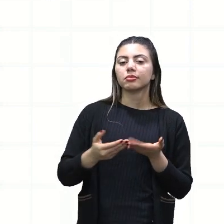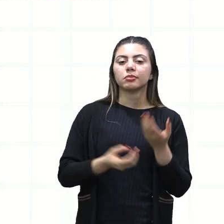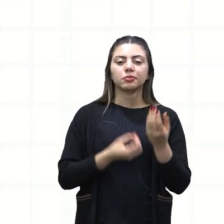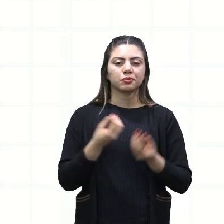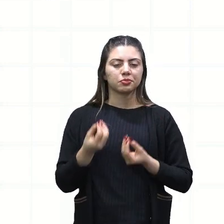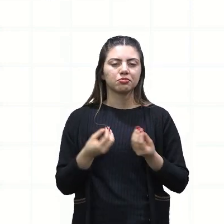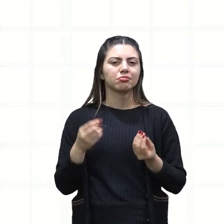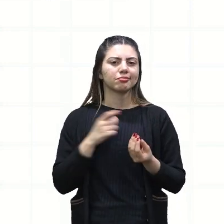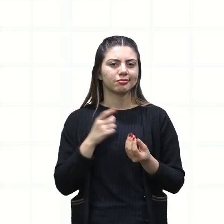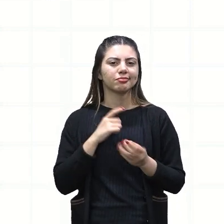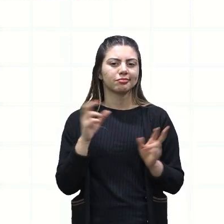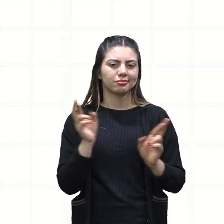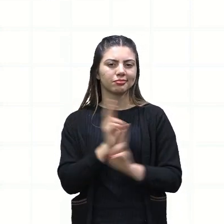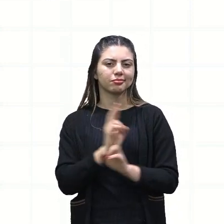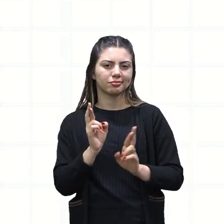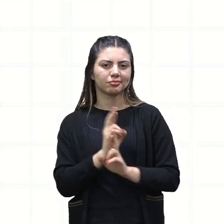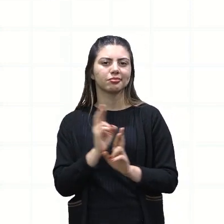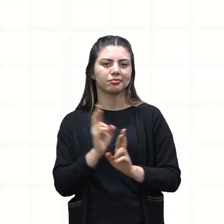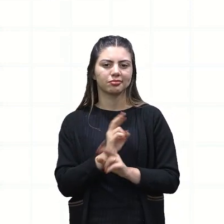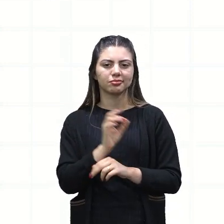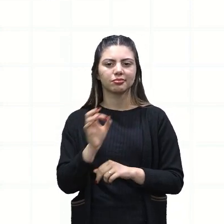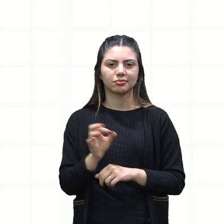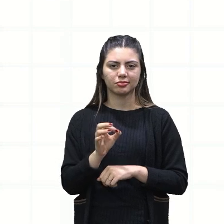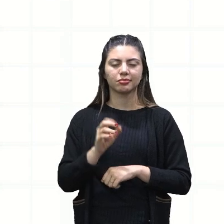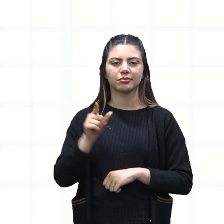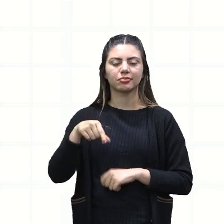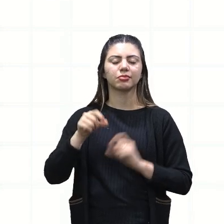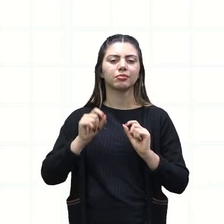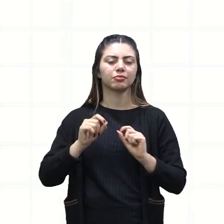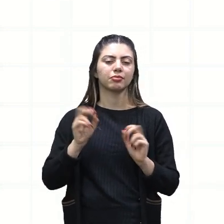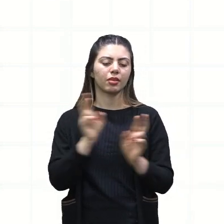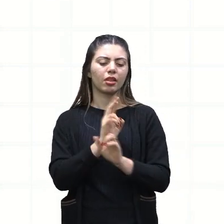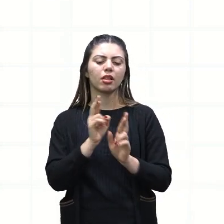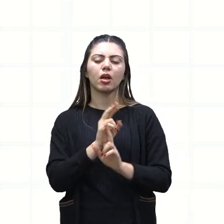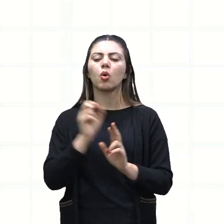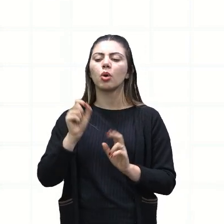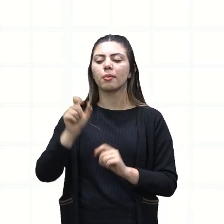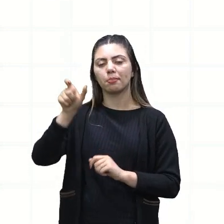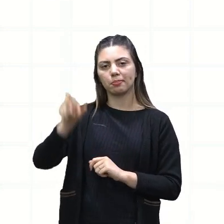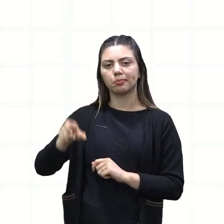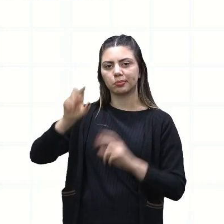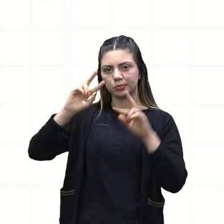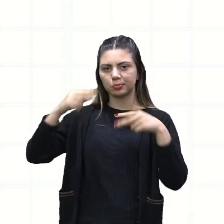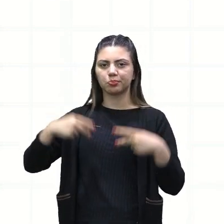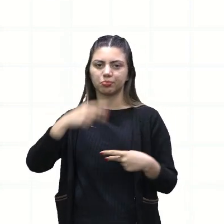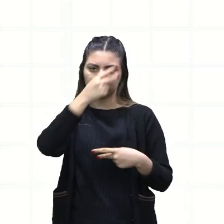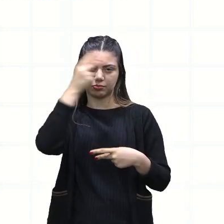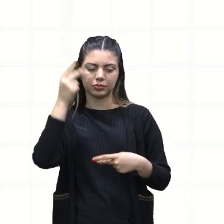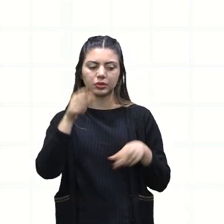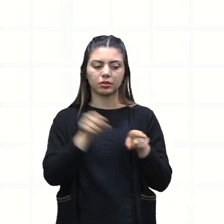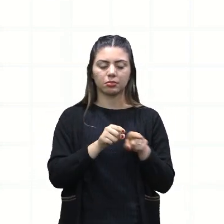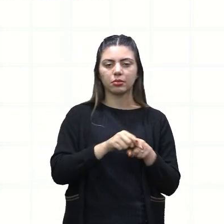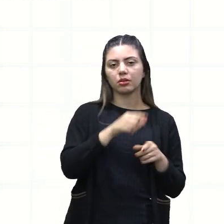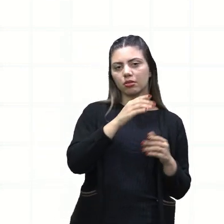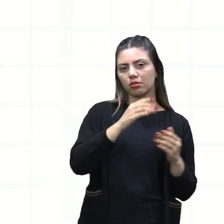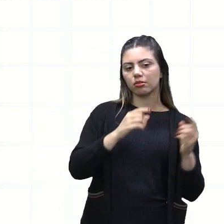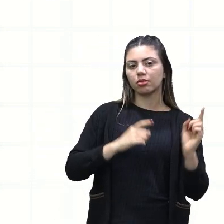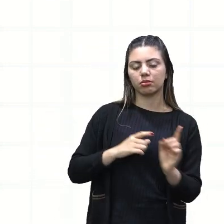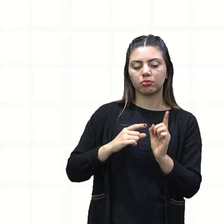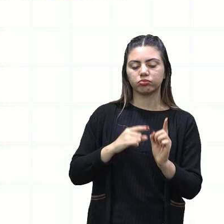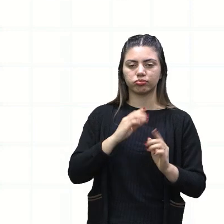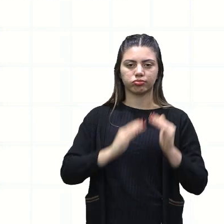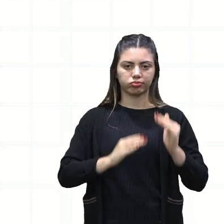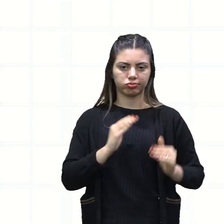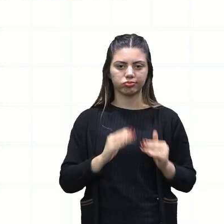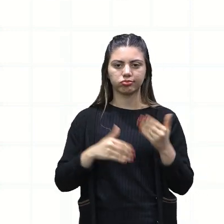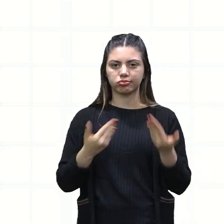essa relação do humano e robô. Então essa relação, ela fica onde? Entre